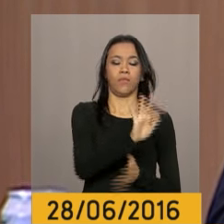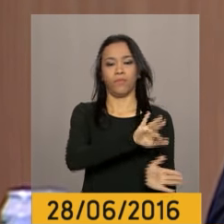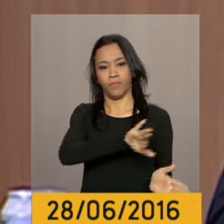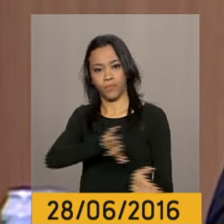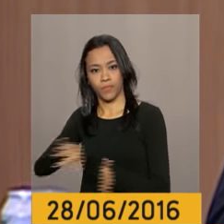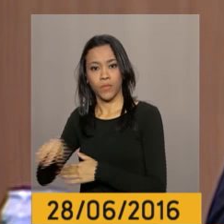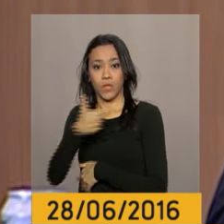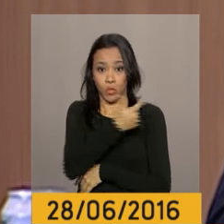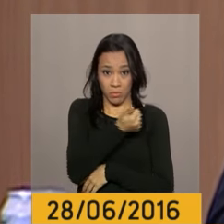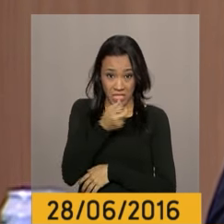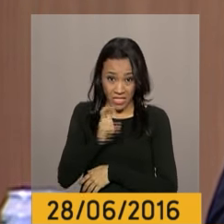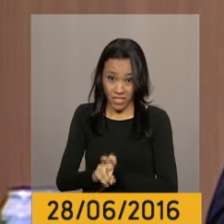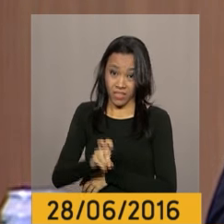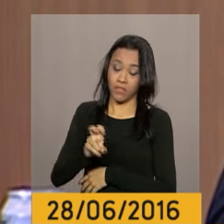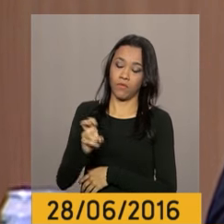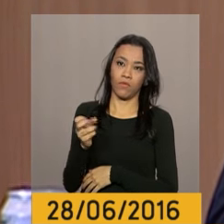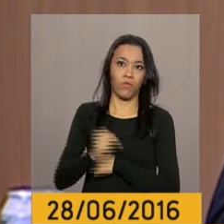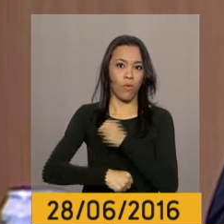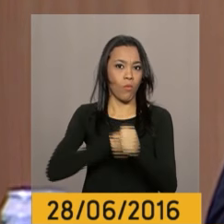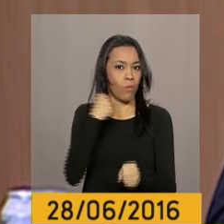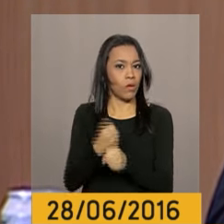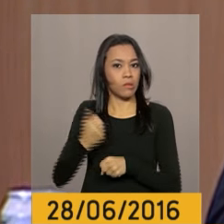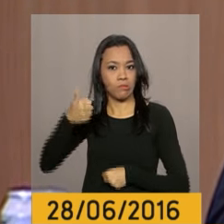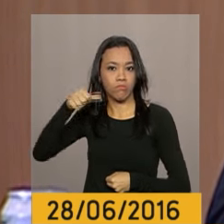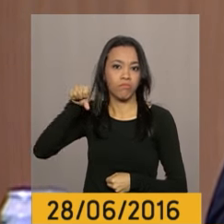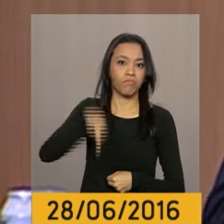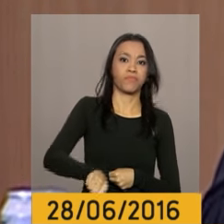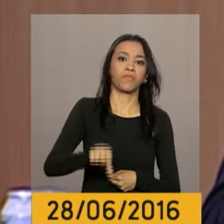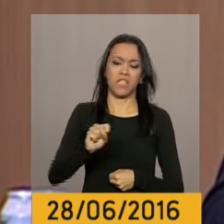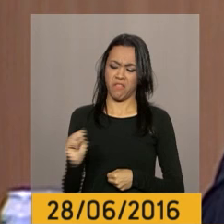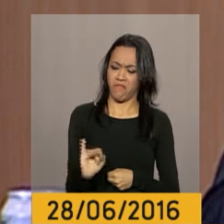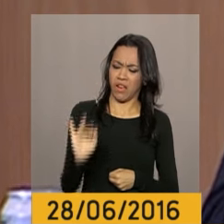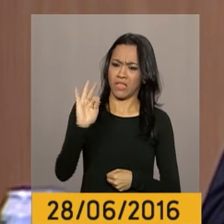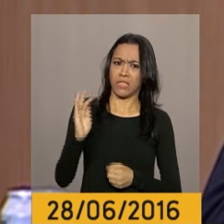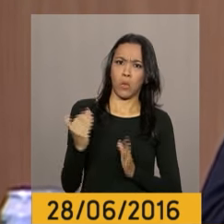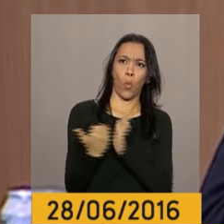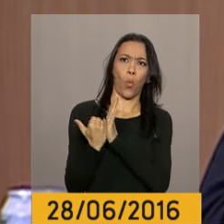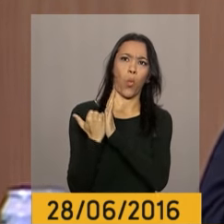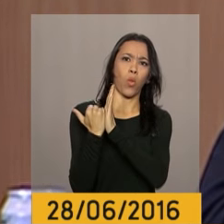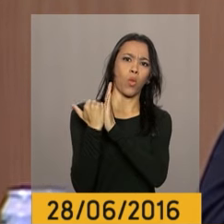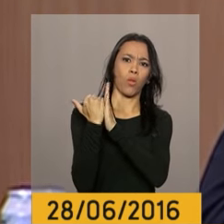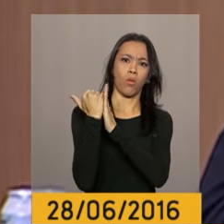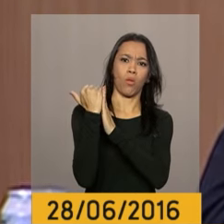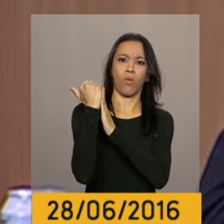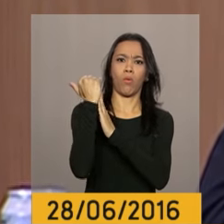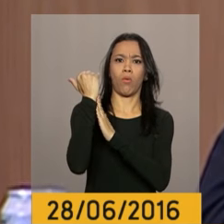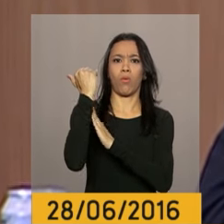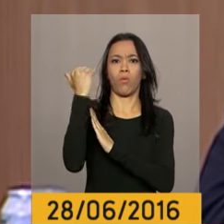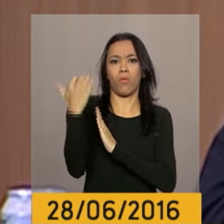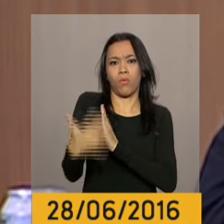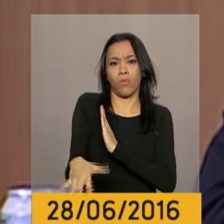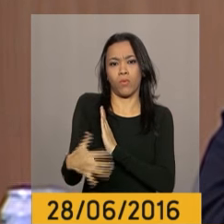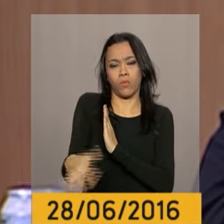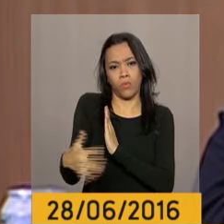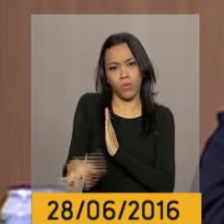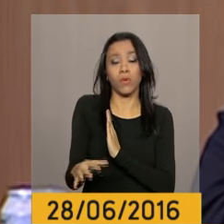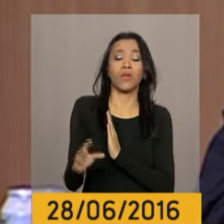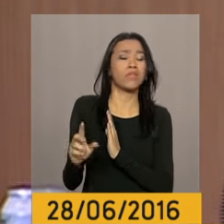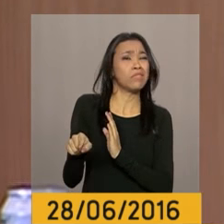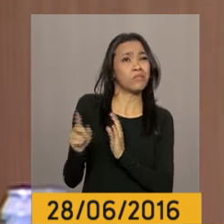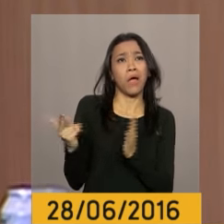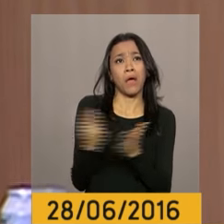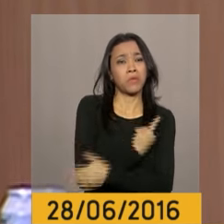2015 foi um ano de choque, inflação muito elevada, em parte devido à depreciação forte, em parte